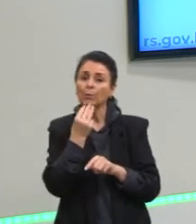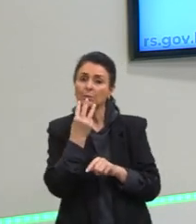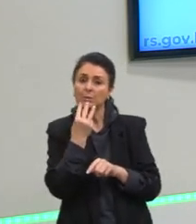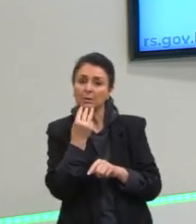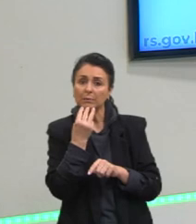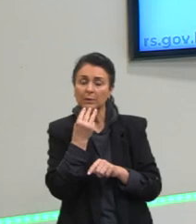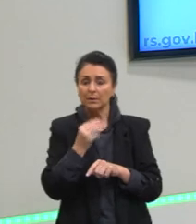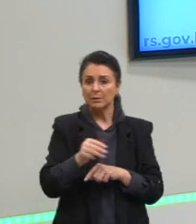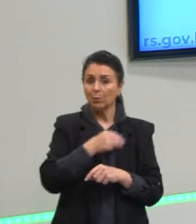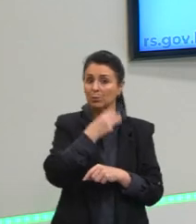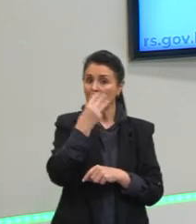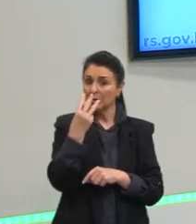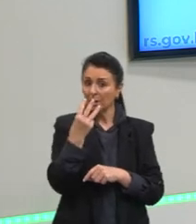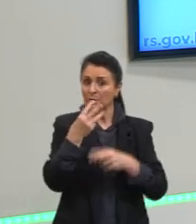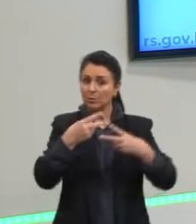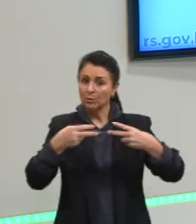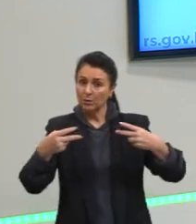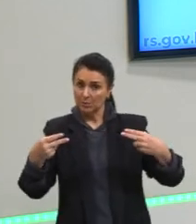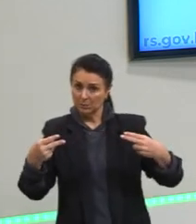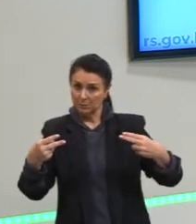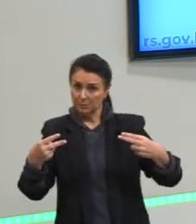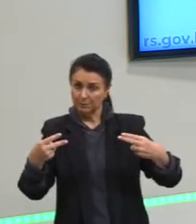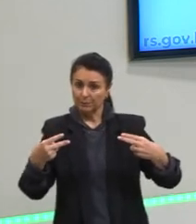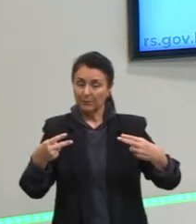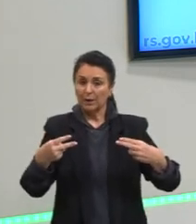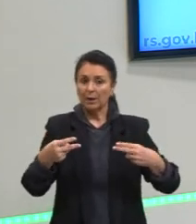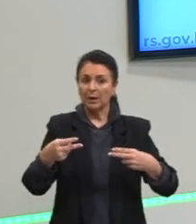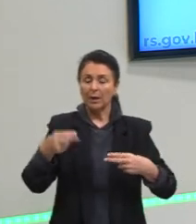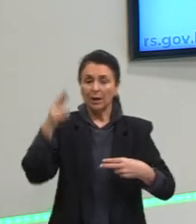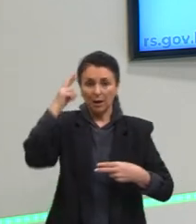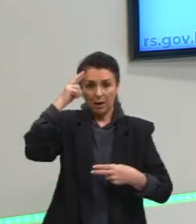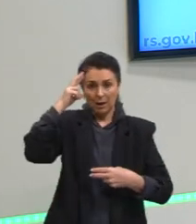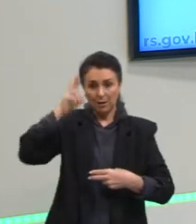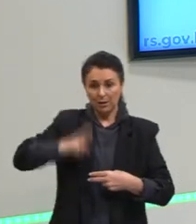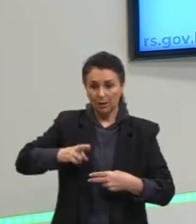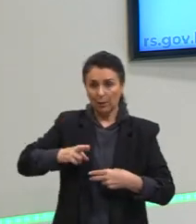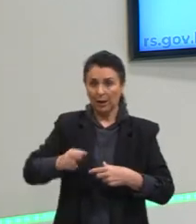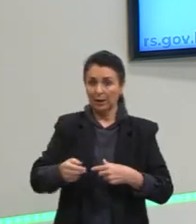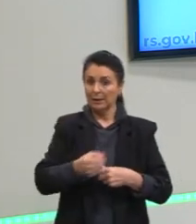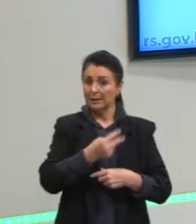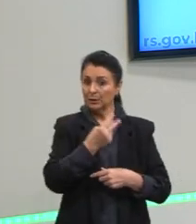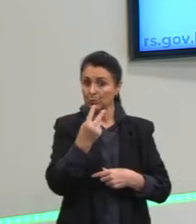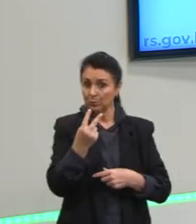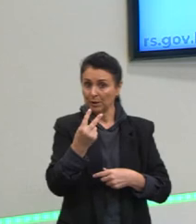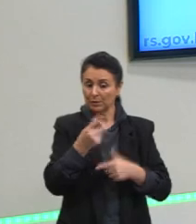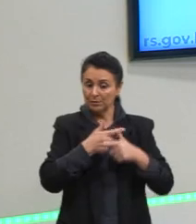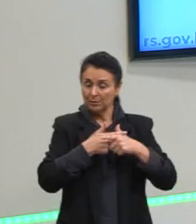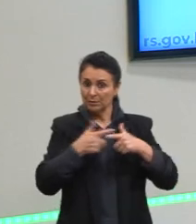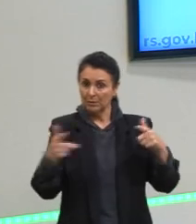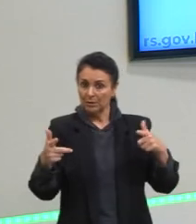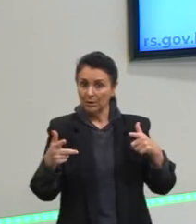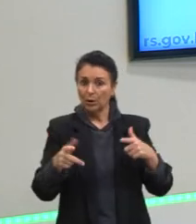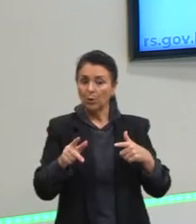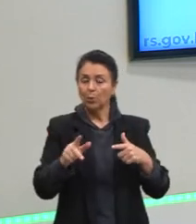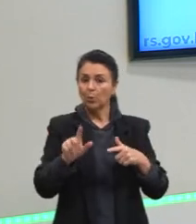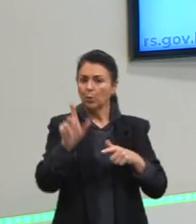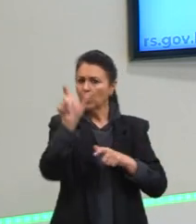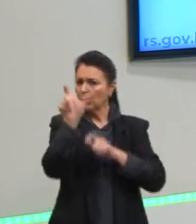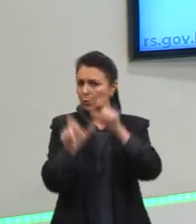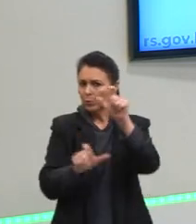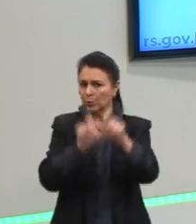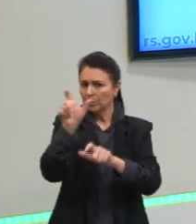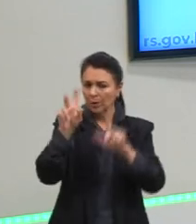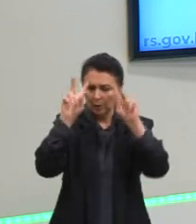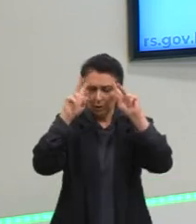essas três ações e Ação racional Então se divide em duas são as quais o ser humano o